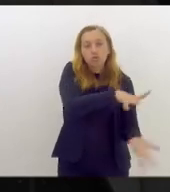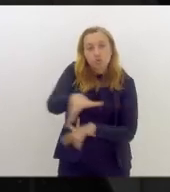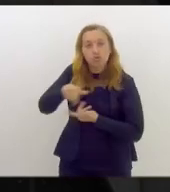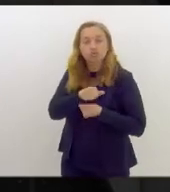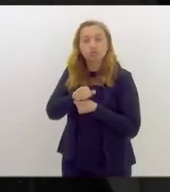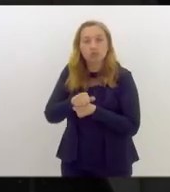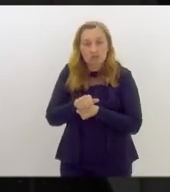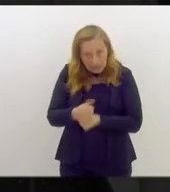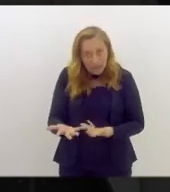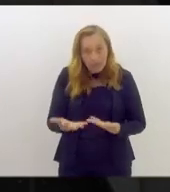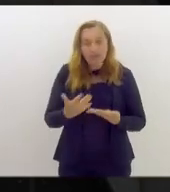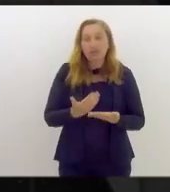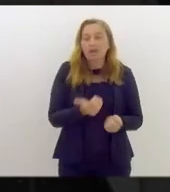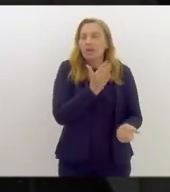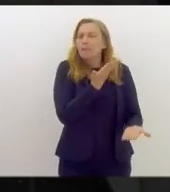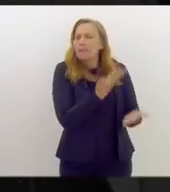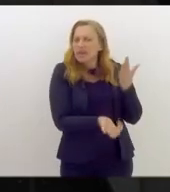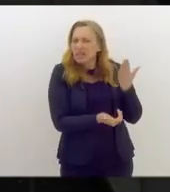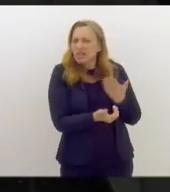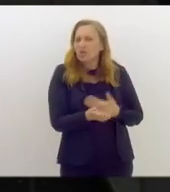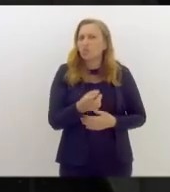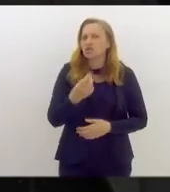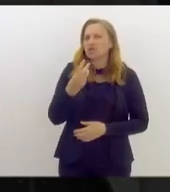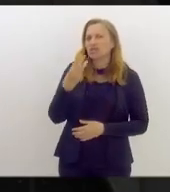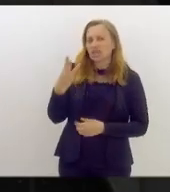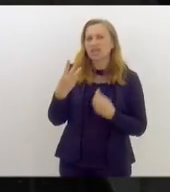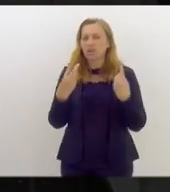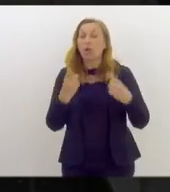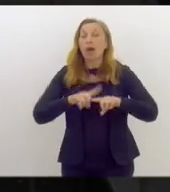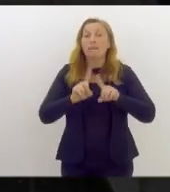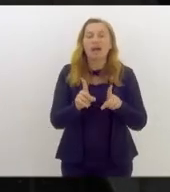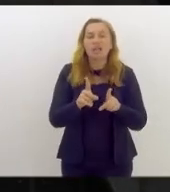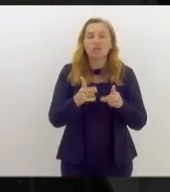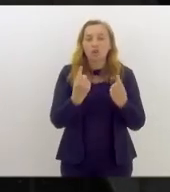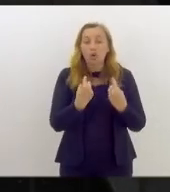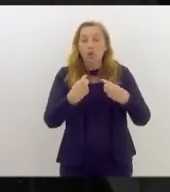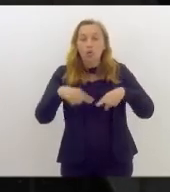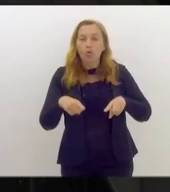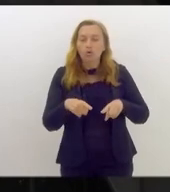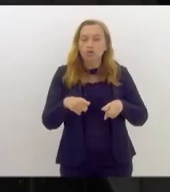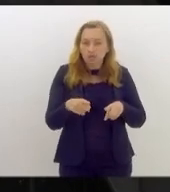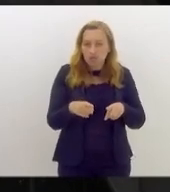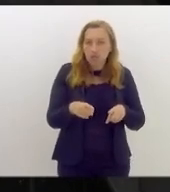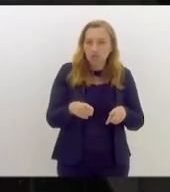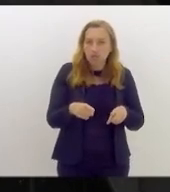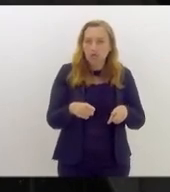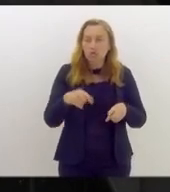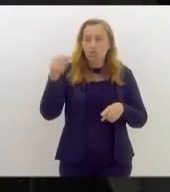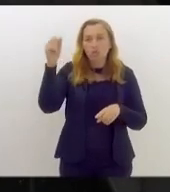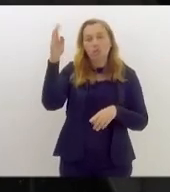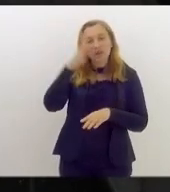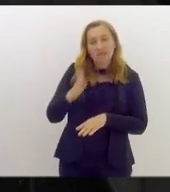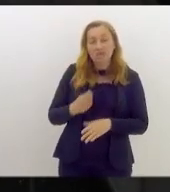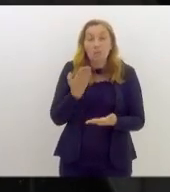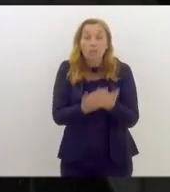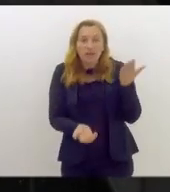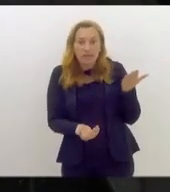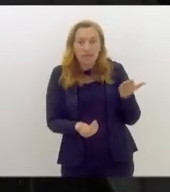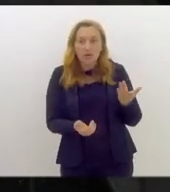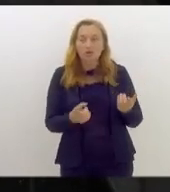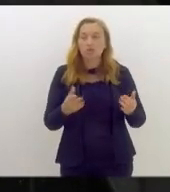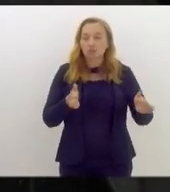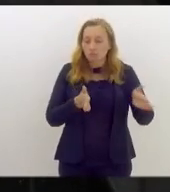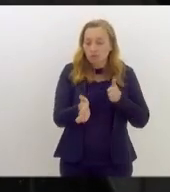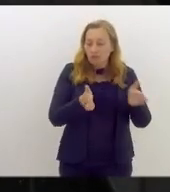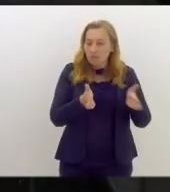abriu né que perdeu de Portugal de 6 a 1 então ferrolho se abriu mas contra o Brasil perdeu de 1 a 0 o jogo duríssimo e no intervalo entre o primeiro